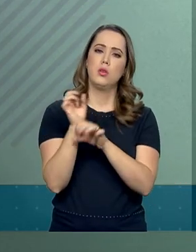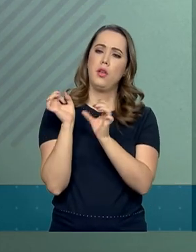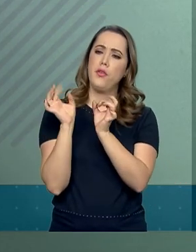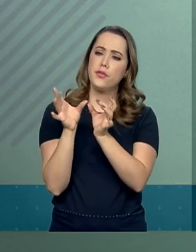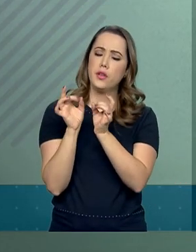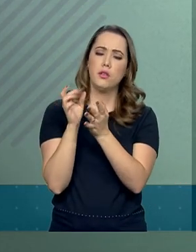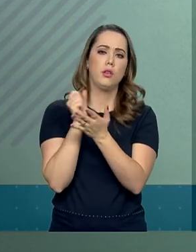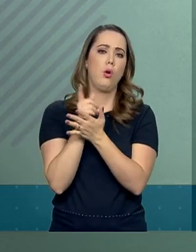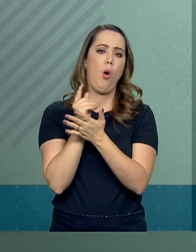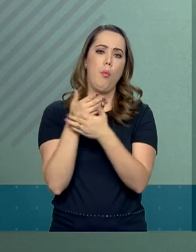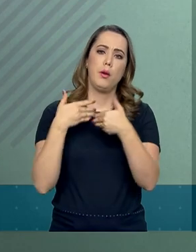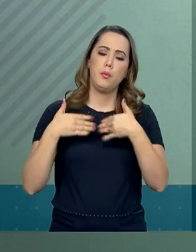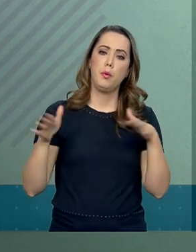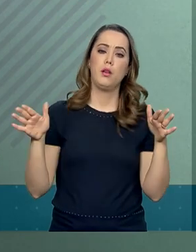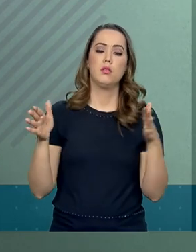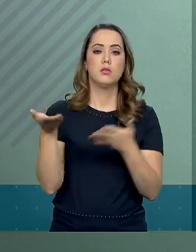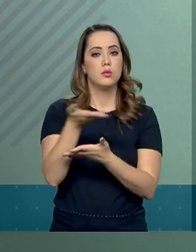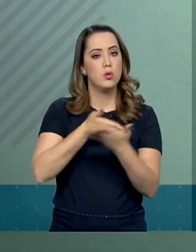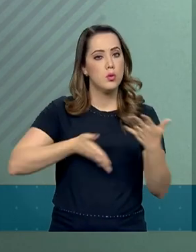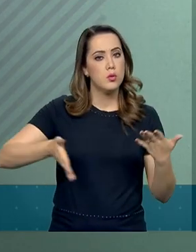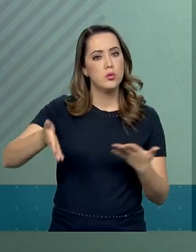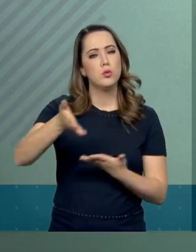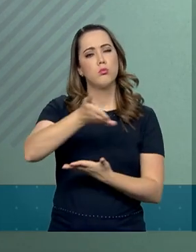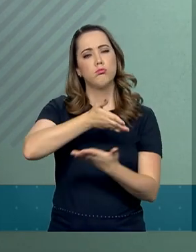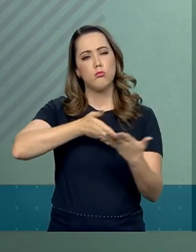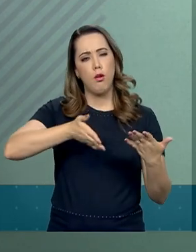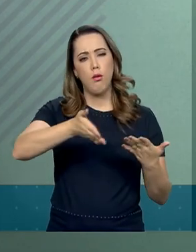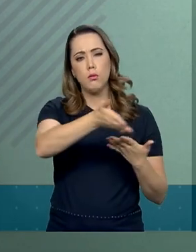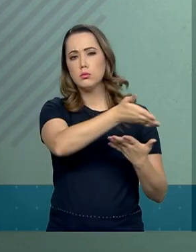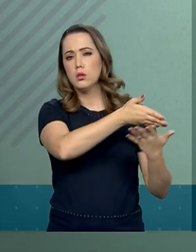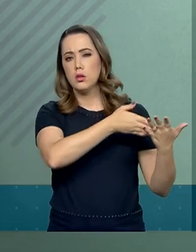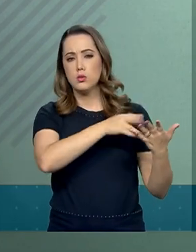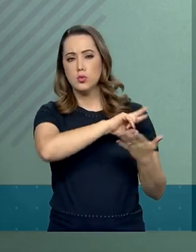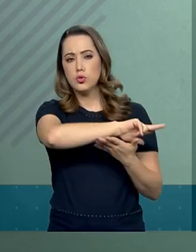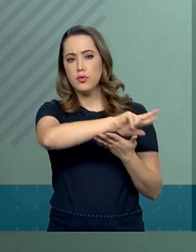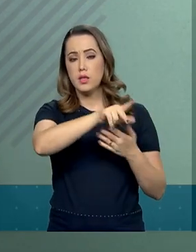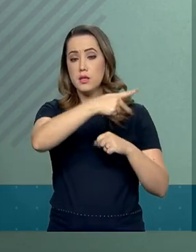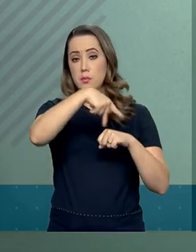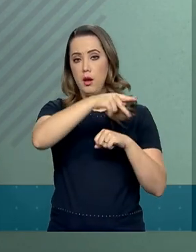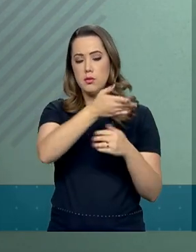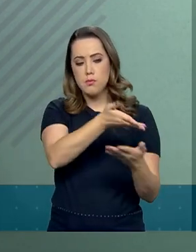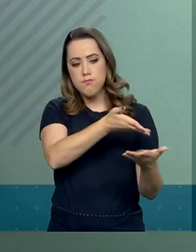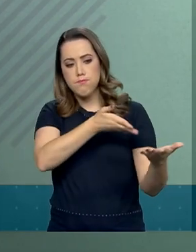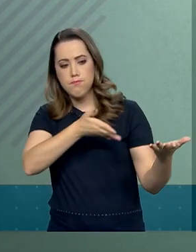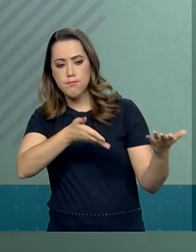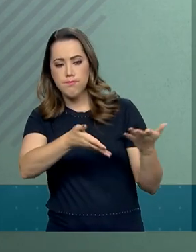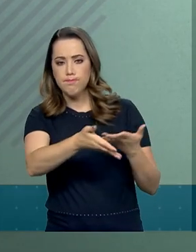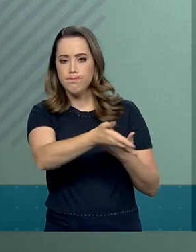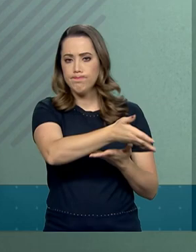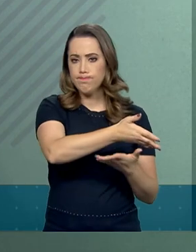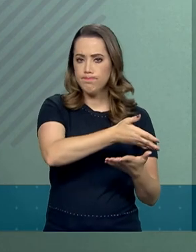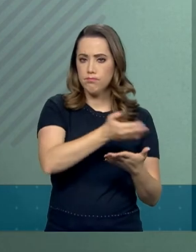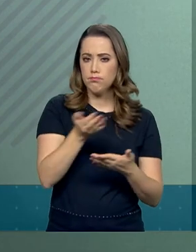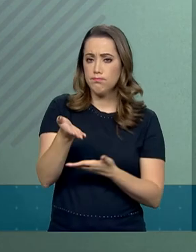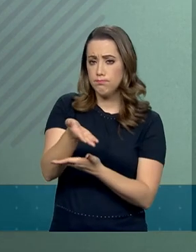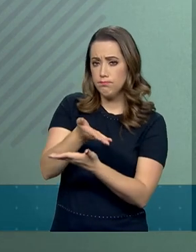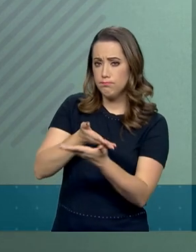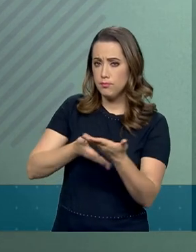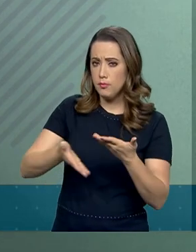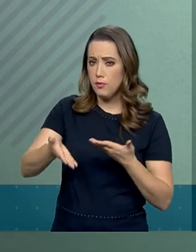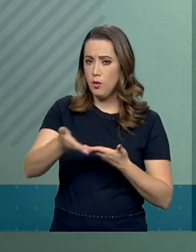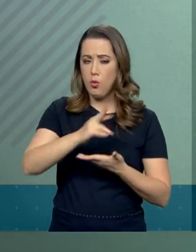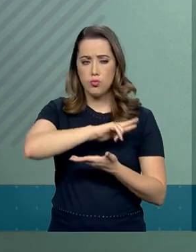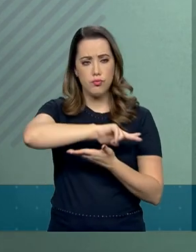aberto de um relacionamento multilateral e bilateral e principalmente como um